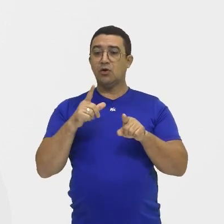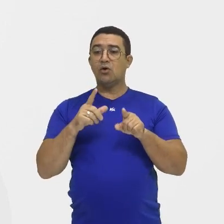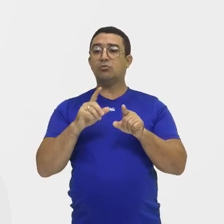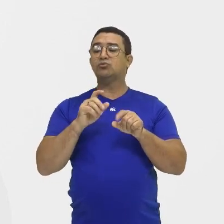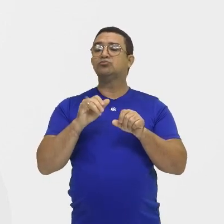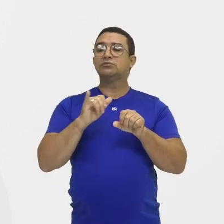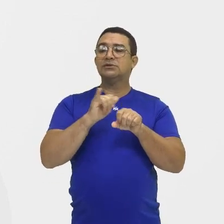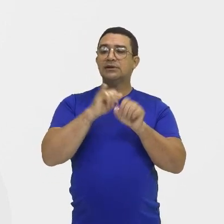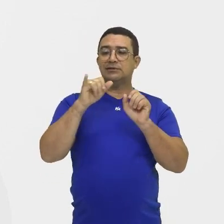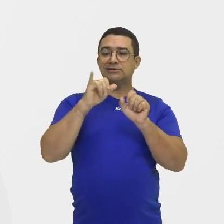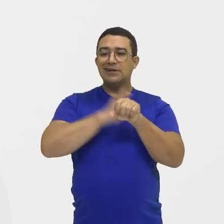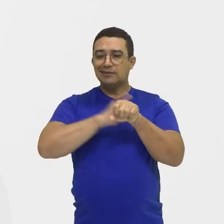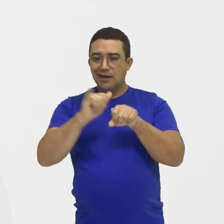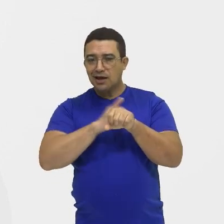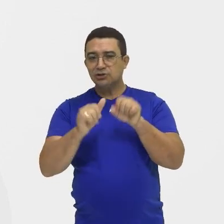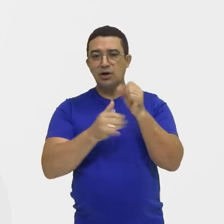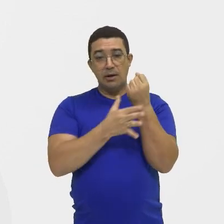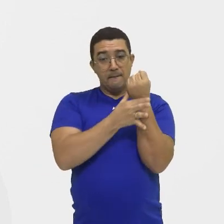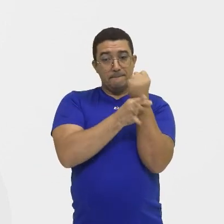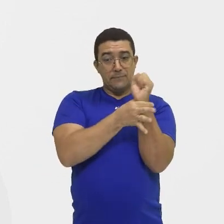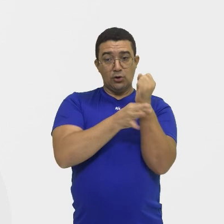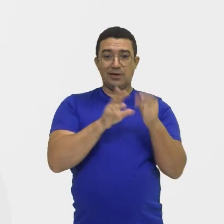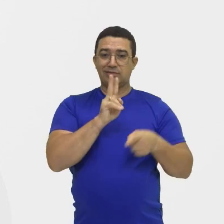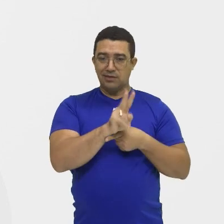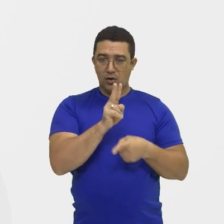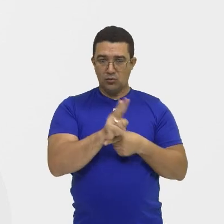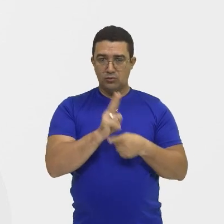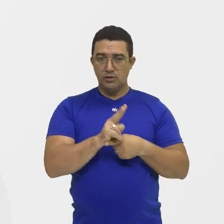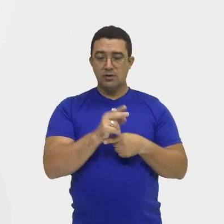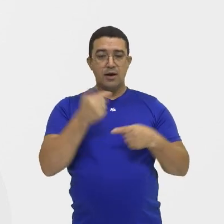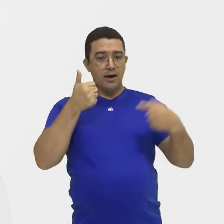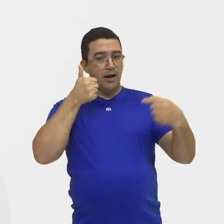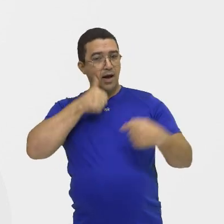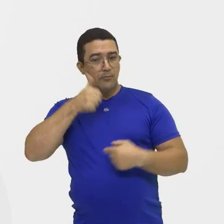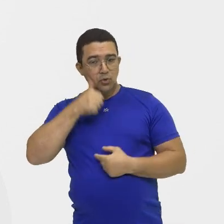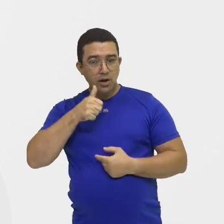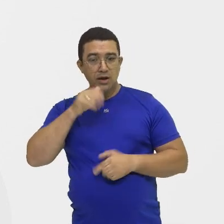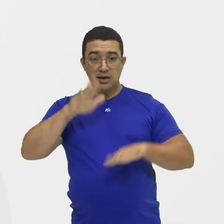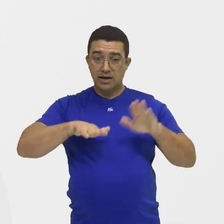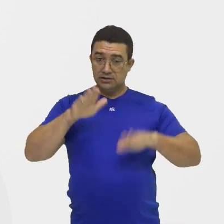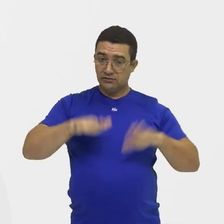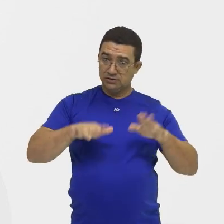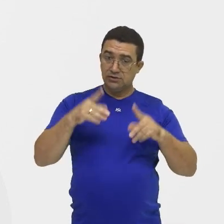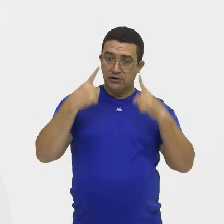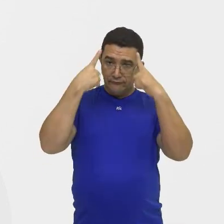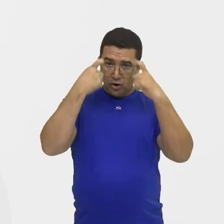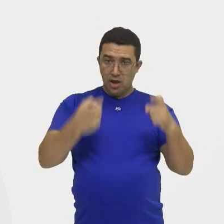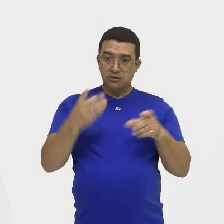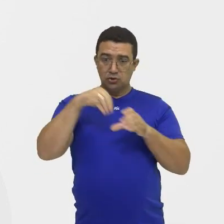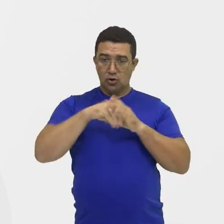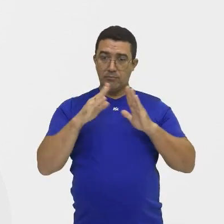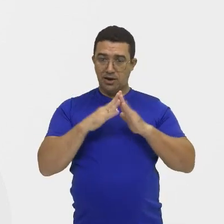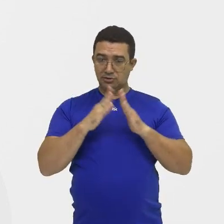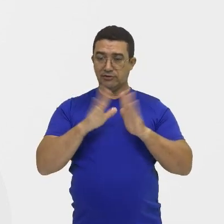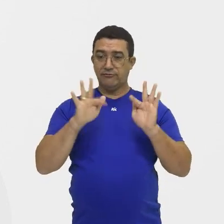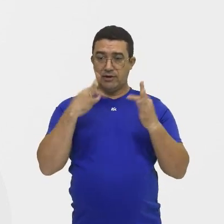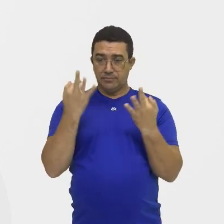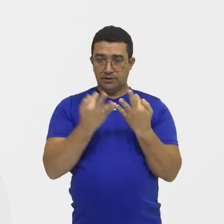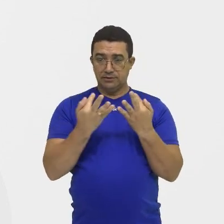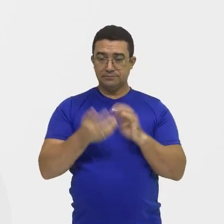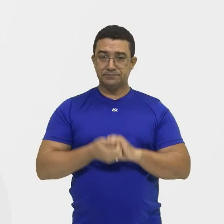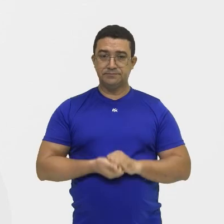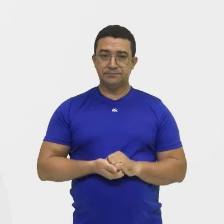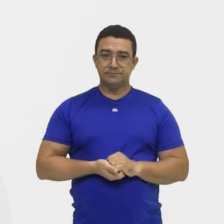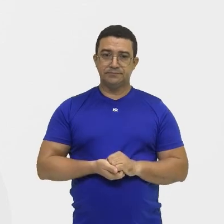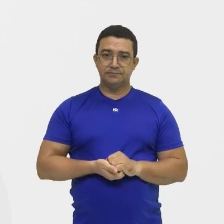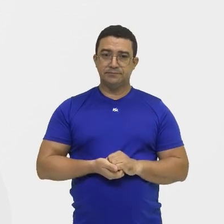se encontra em situação de violência doméstica e familiar. Veja bem, então nós temos 3 pontos especiais